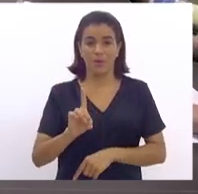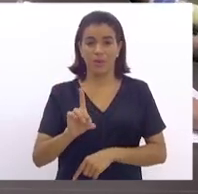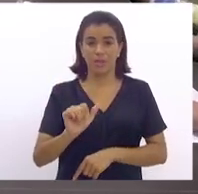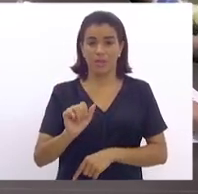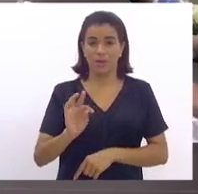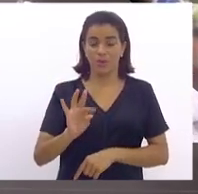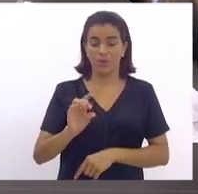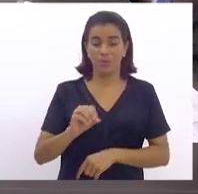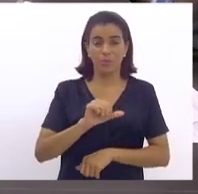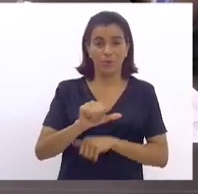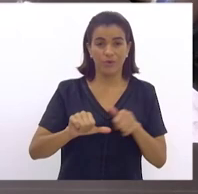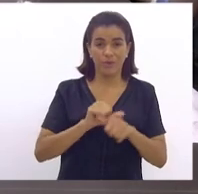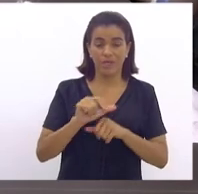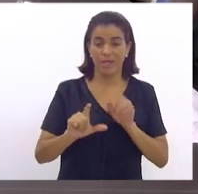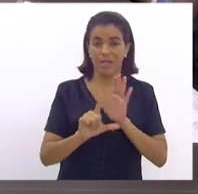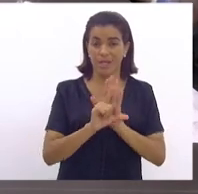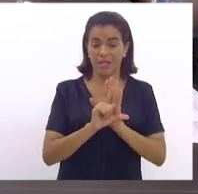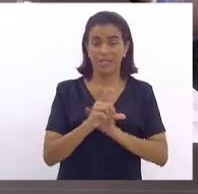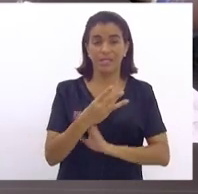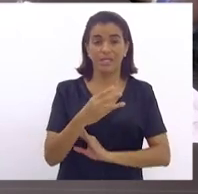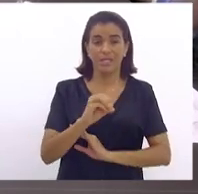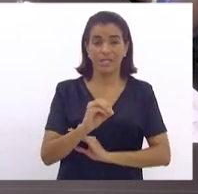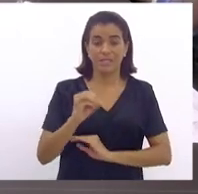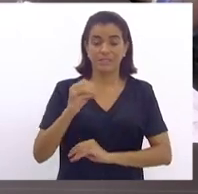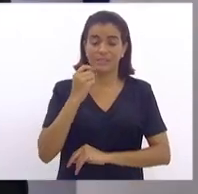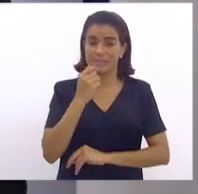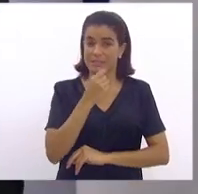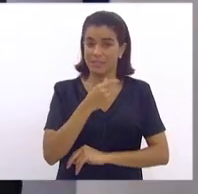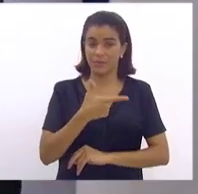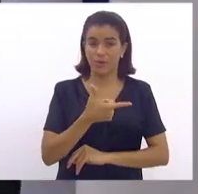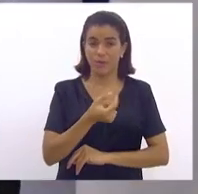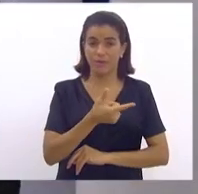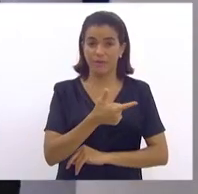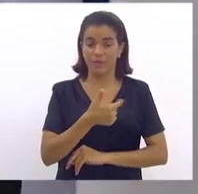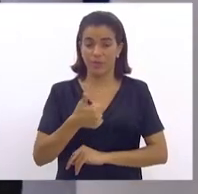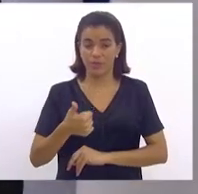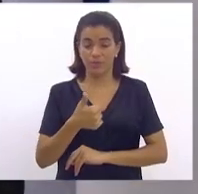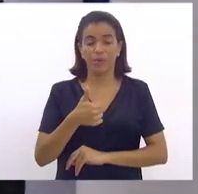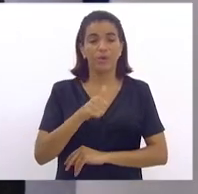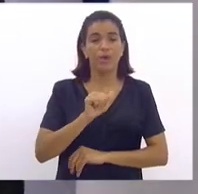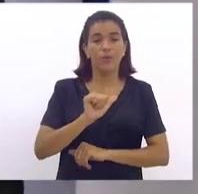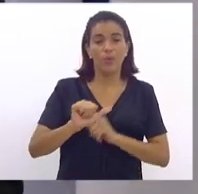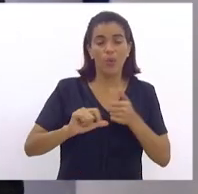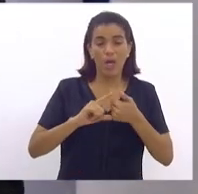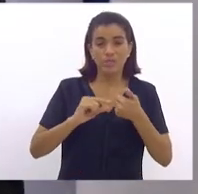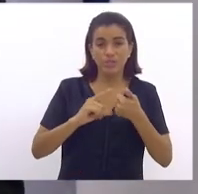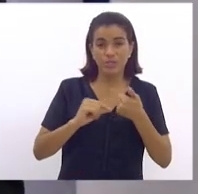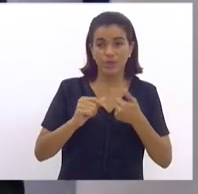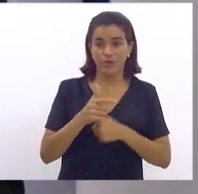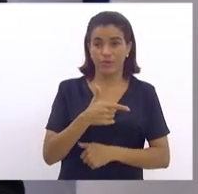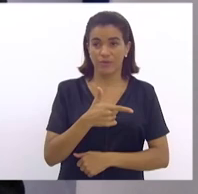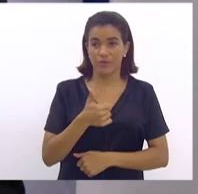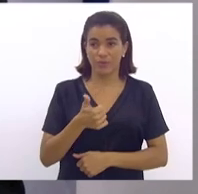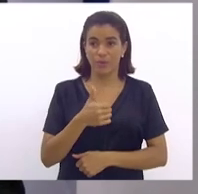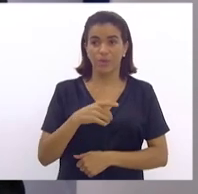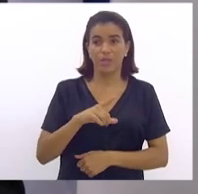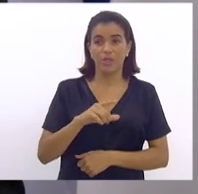lei 9428, de 30 de setembro de 2021, que alterou a redação do artigo 22 da lei